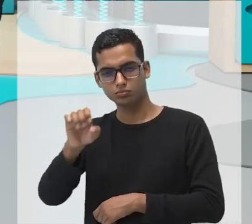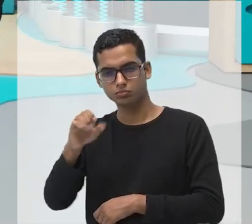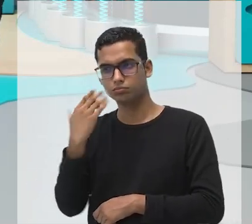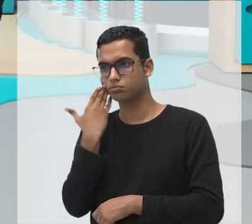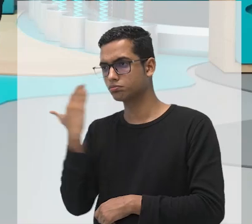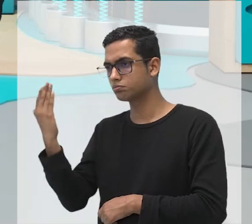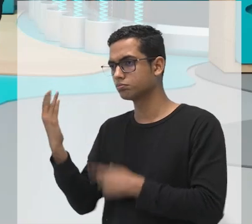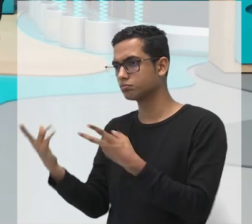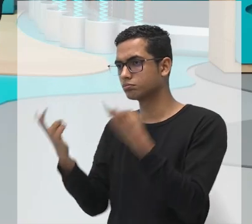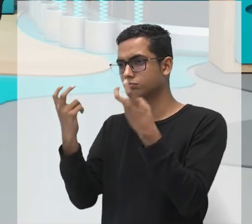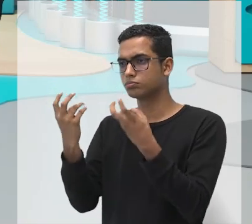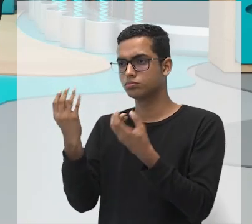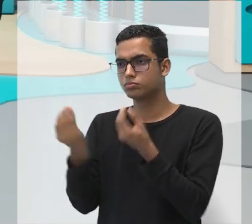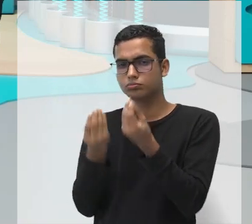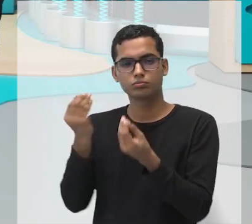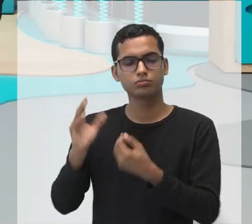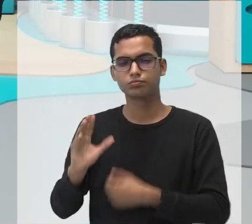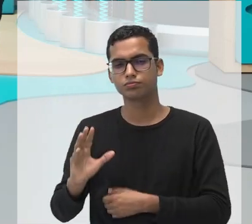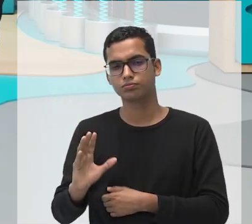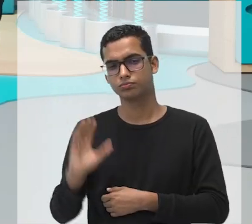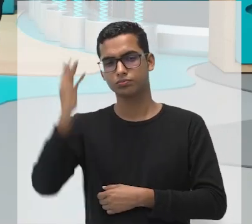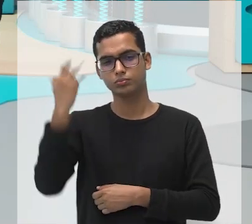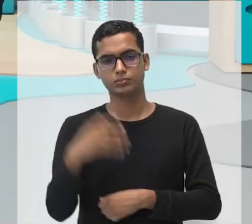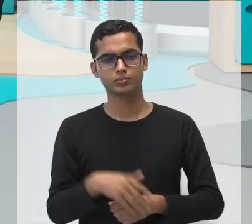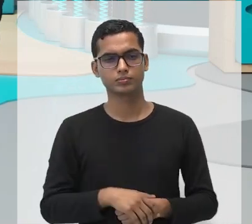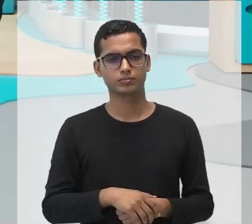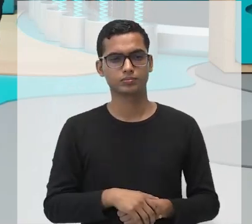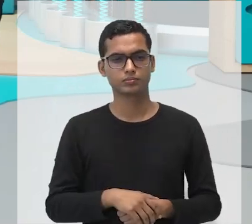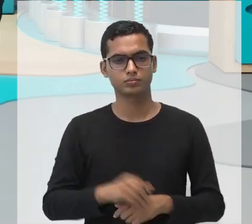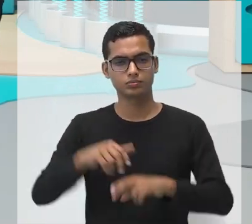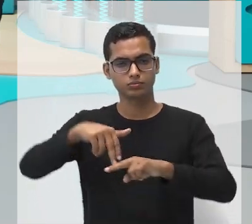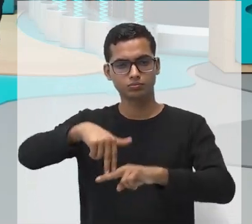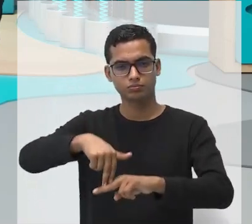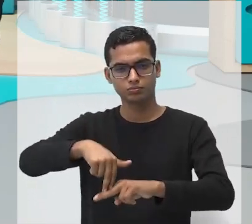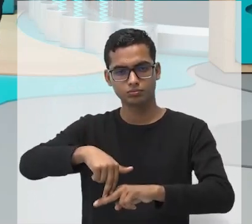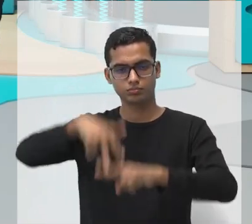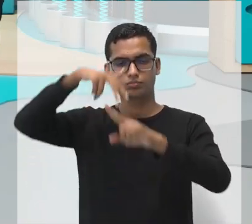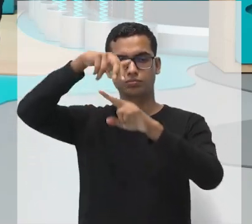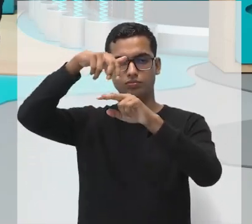acontece. Bem interessante, né? Olha só.